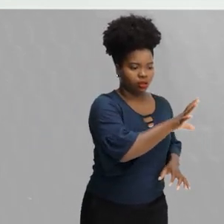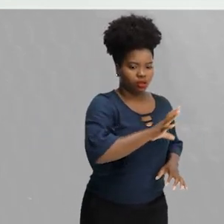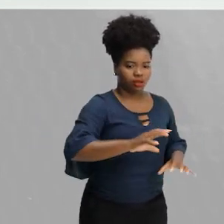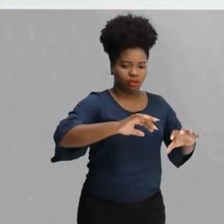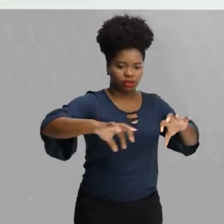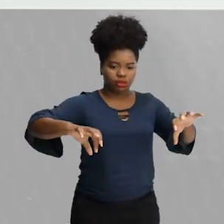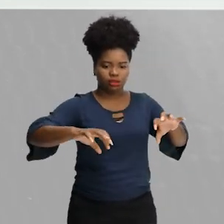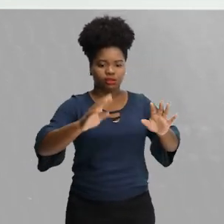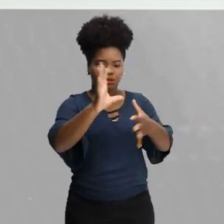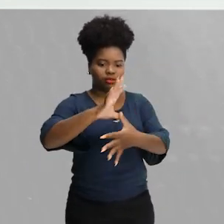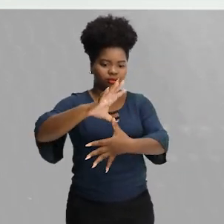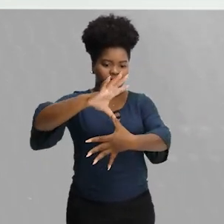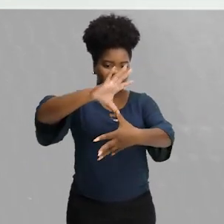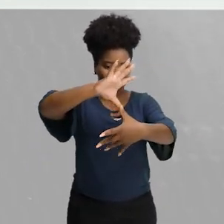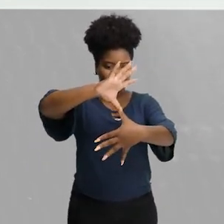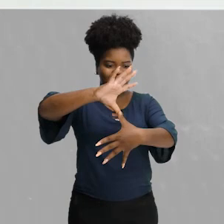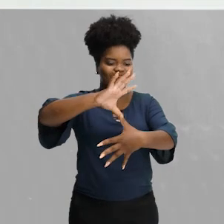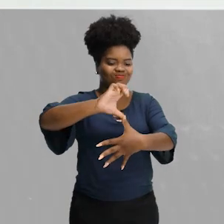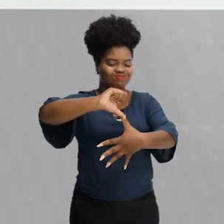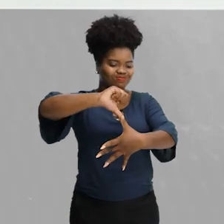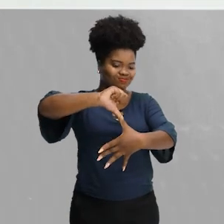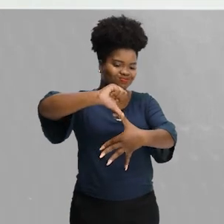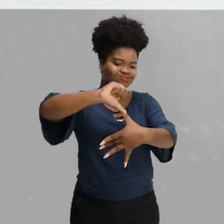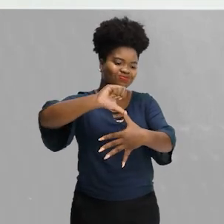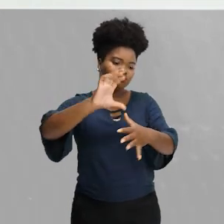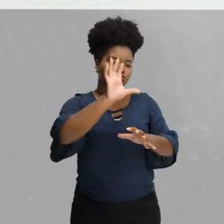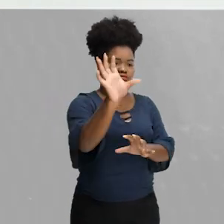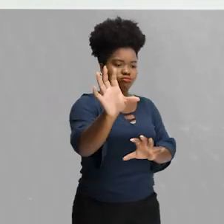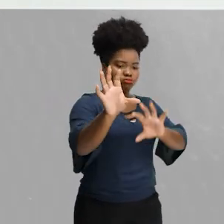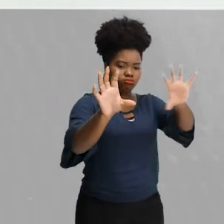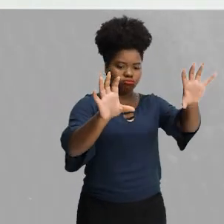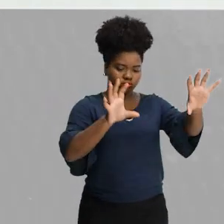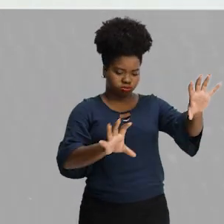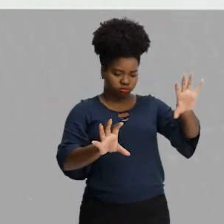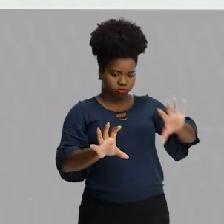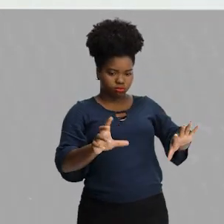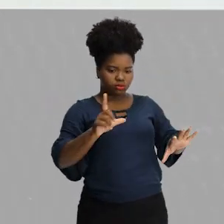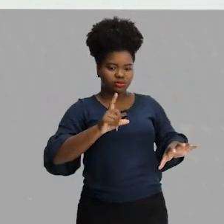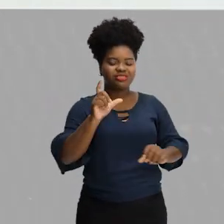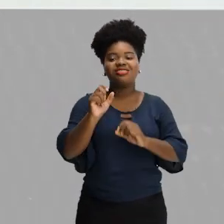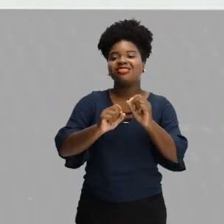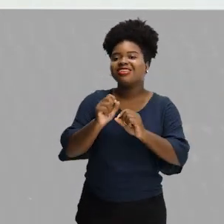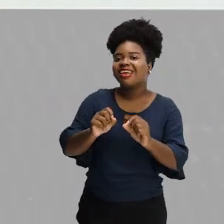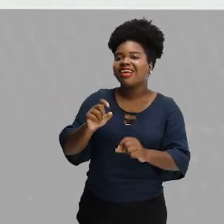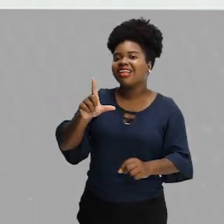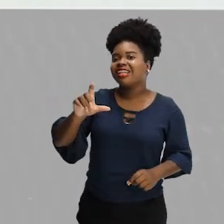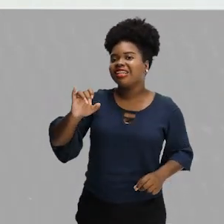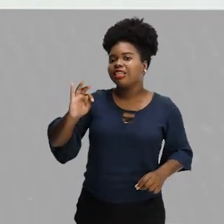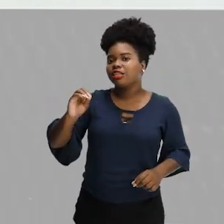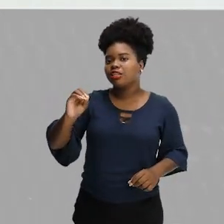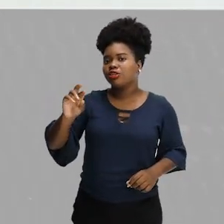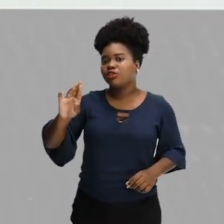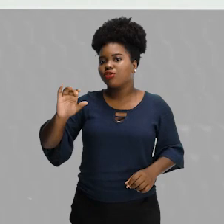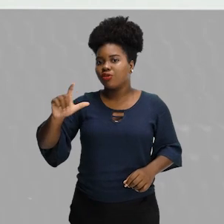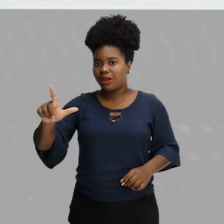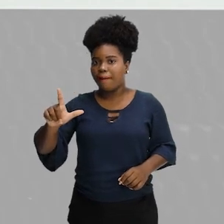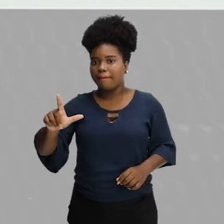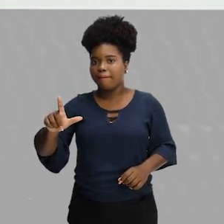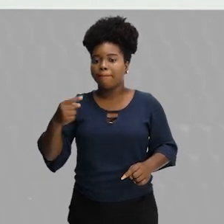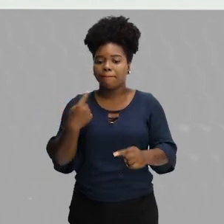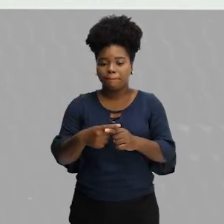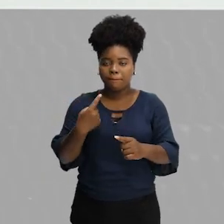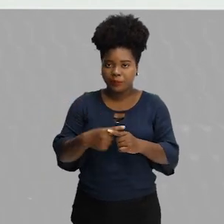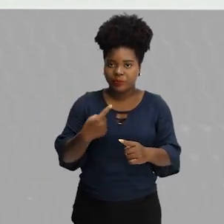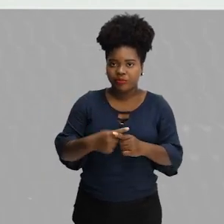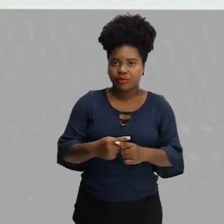capitanias hereditárias. Por que todas elas deveriam ter litoral? Porque o trabalho delas seria alimentar